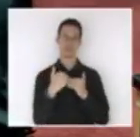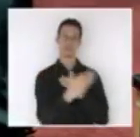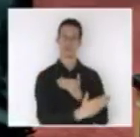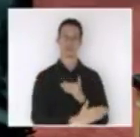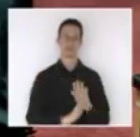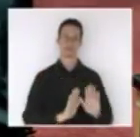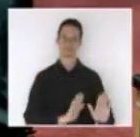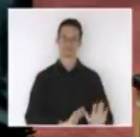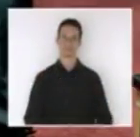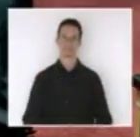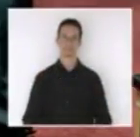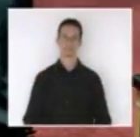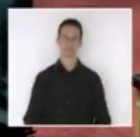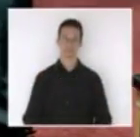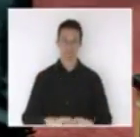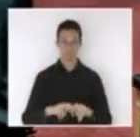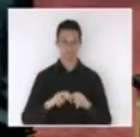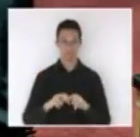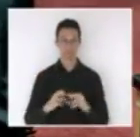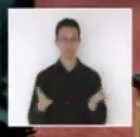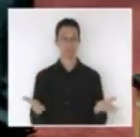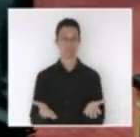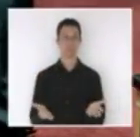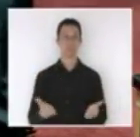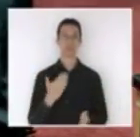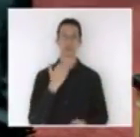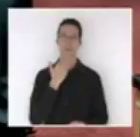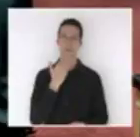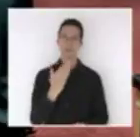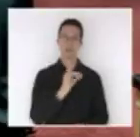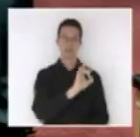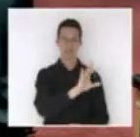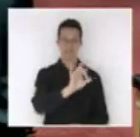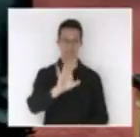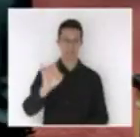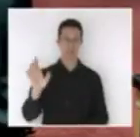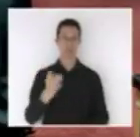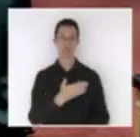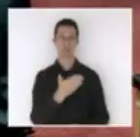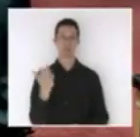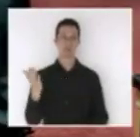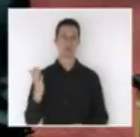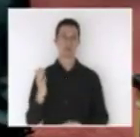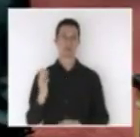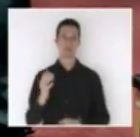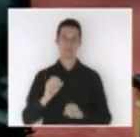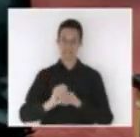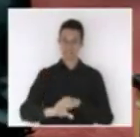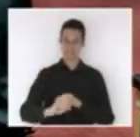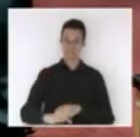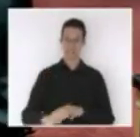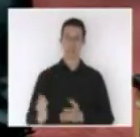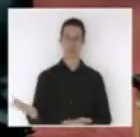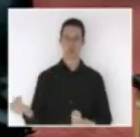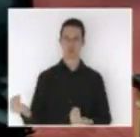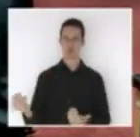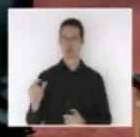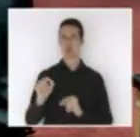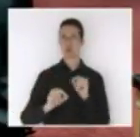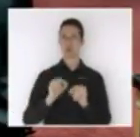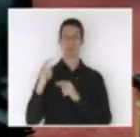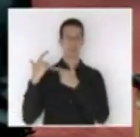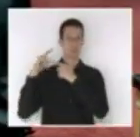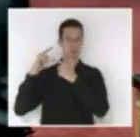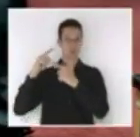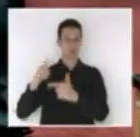Por isso, neste momento, peço a cada um que ajude a ensinar à juventude esse princípio e preceito.